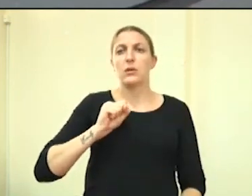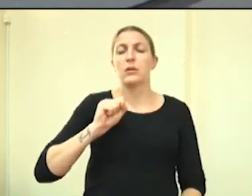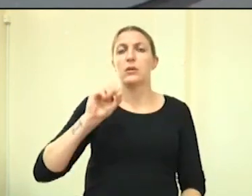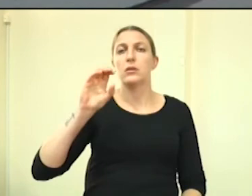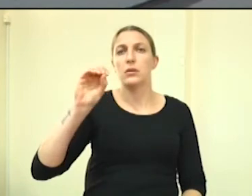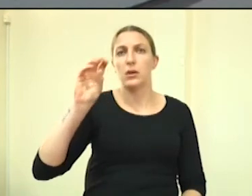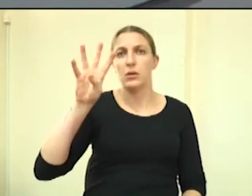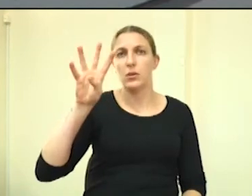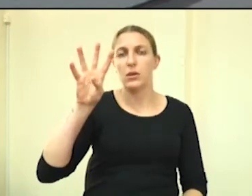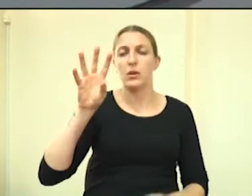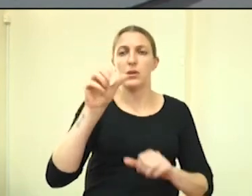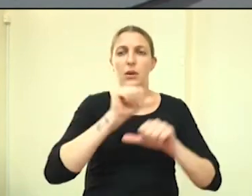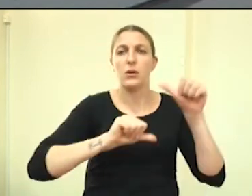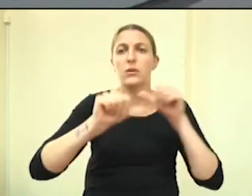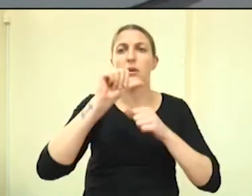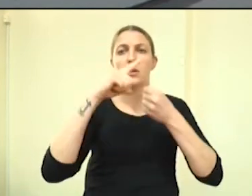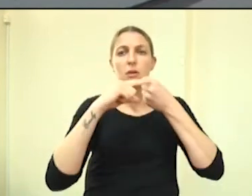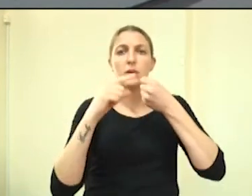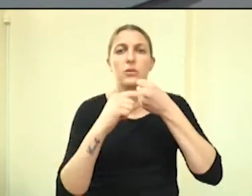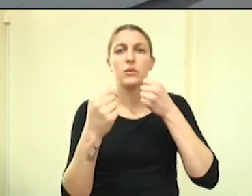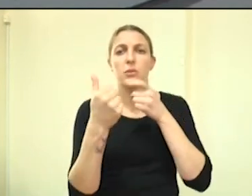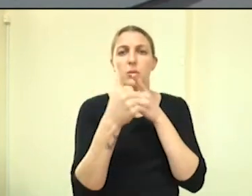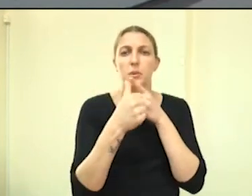040/2018, que altera o artigo 1º da lei